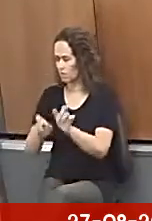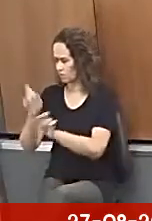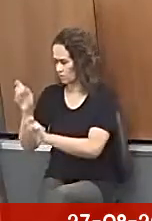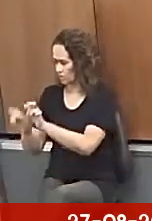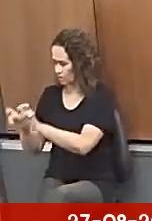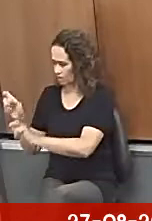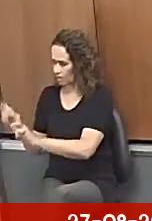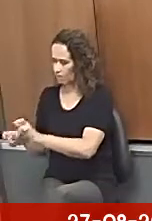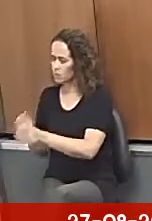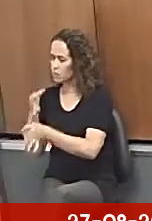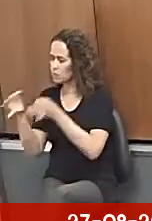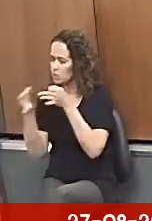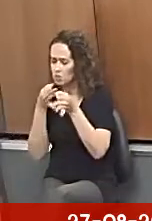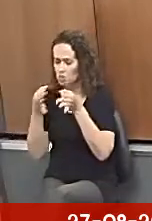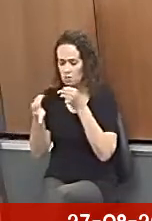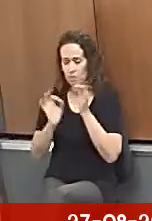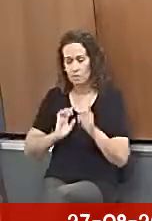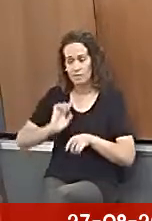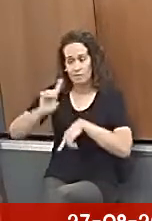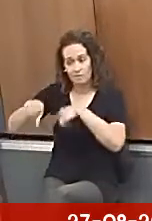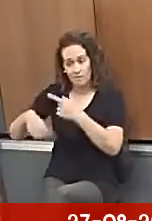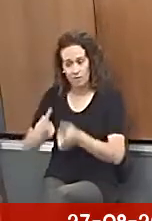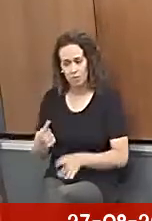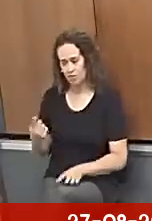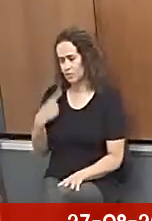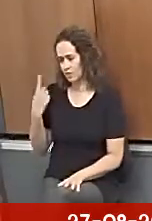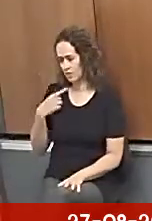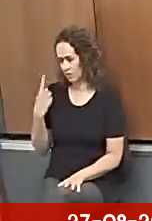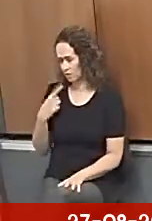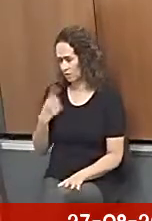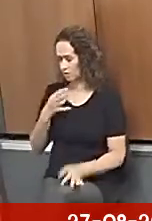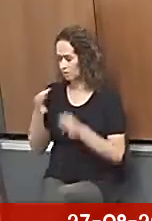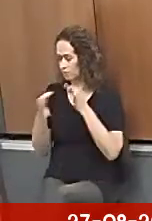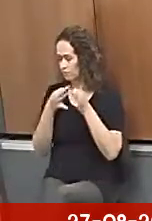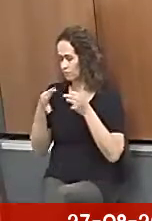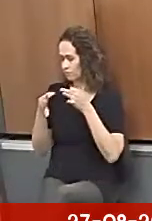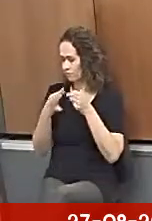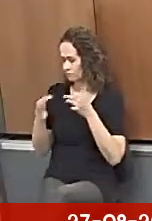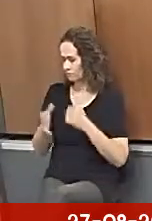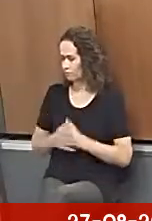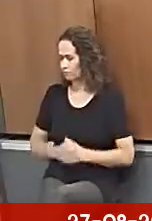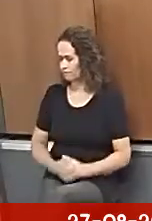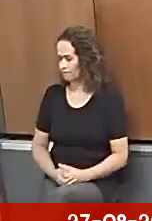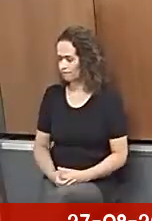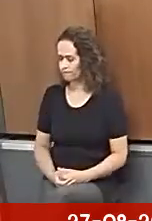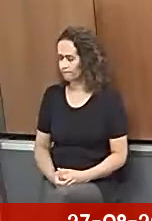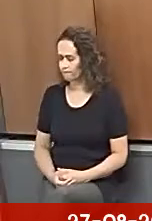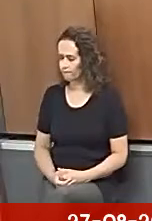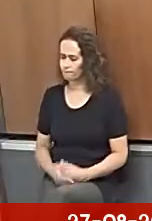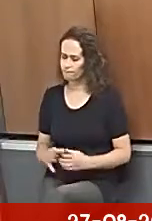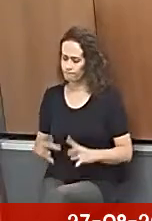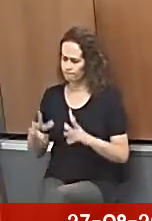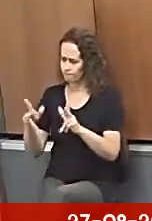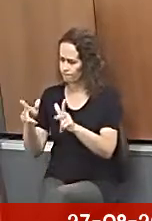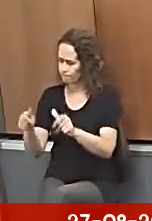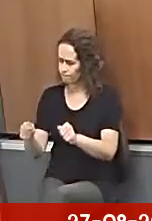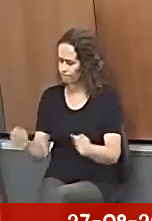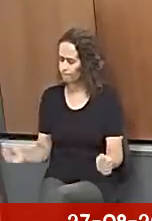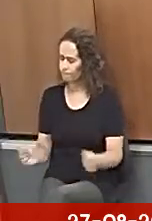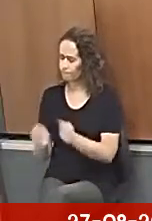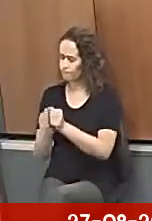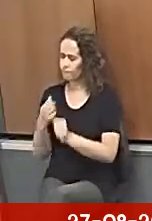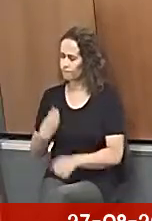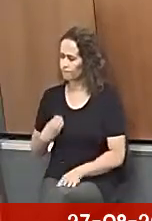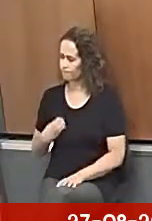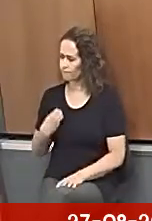já com base naquilo que vamos colher de informações dos convidados todos inclusive da minas arena enfim de todos os envolvidos nós nos